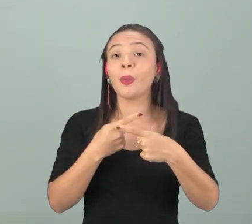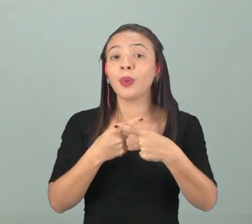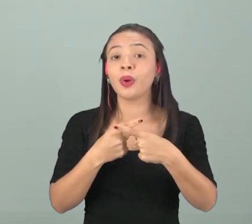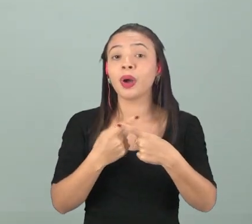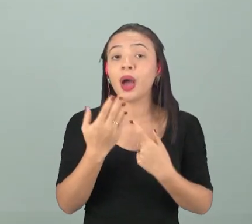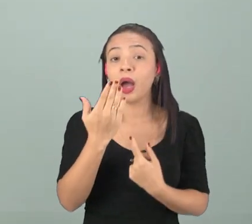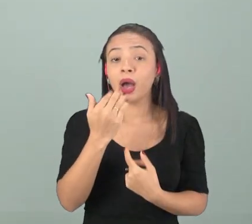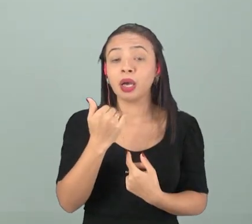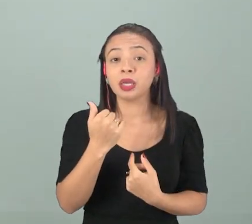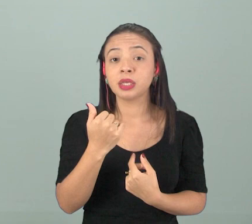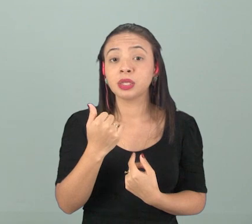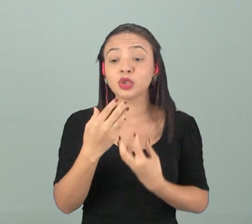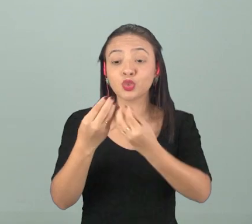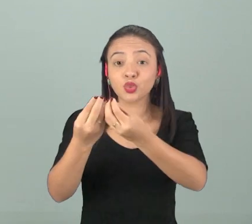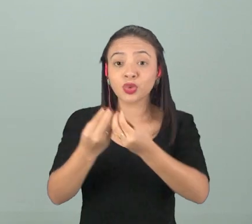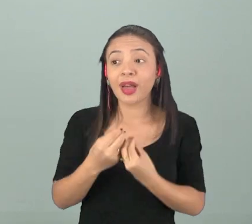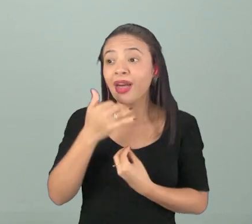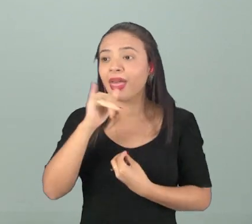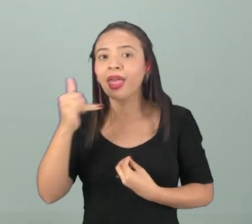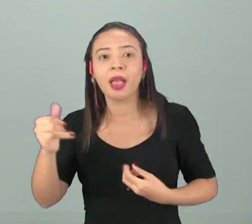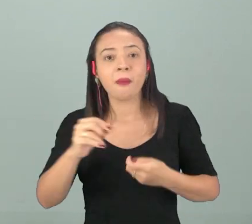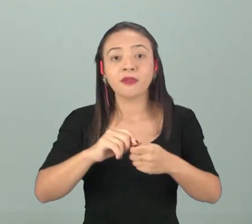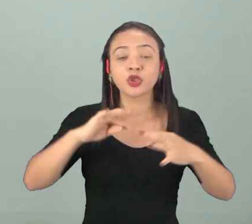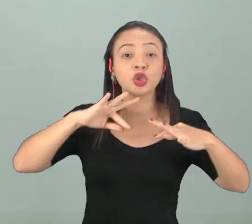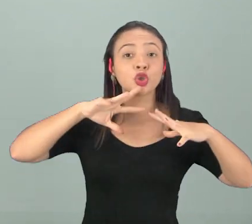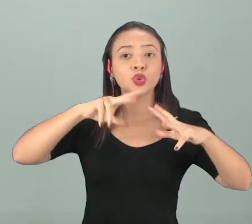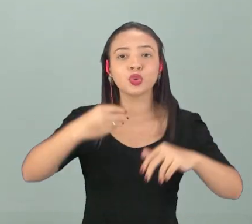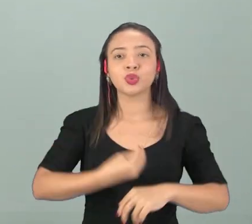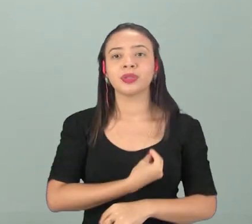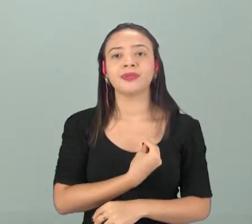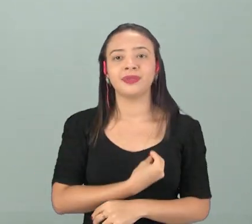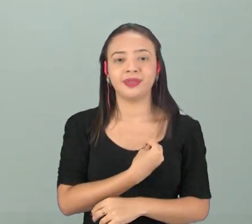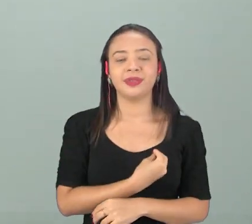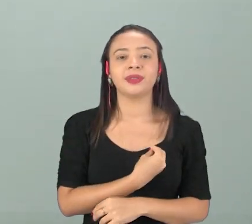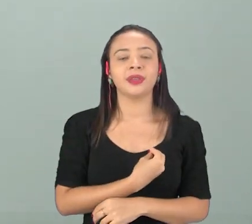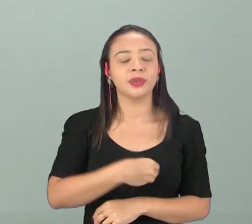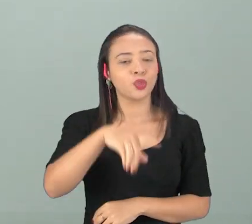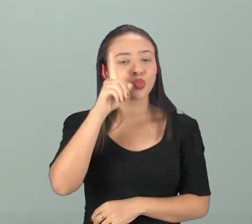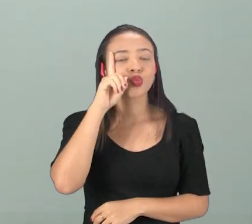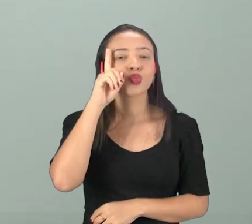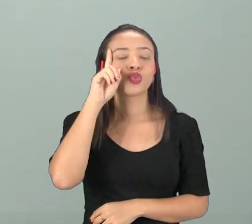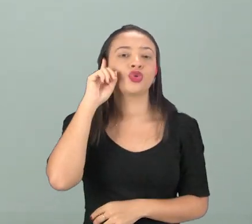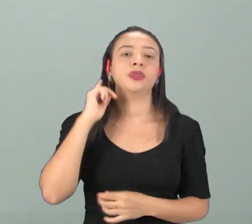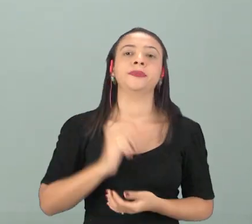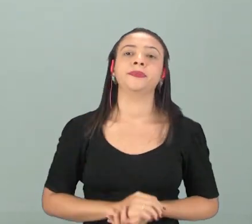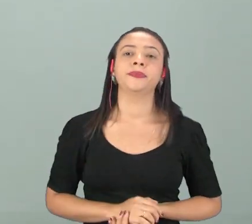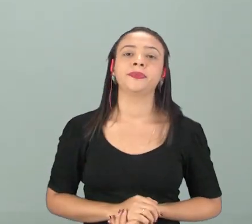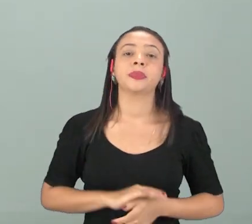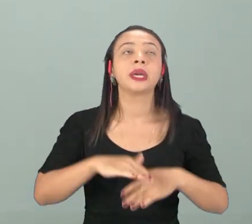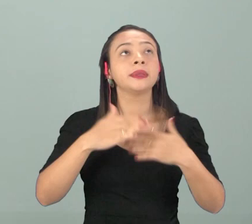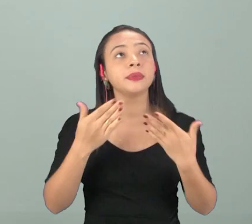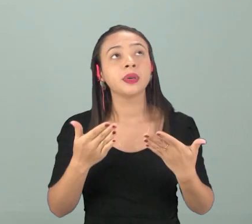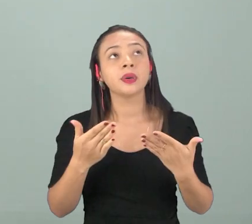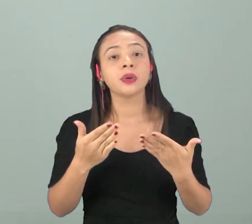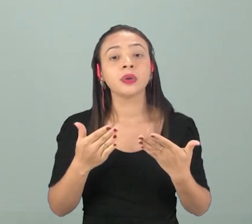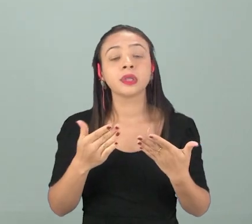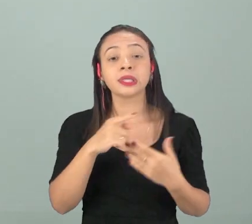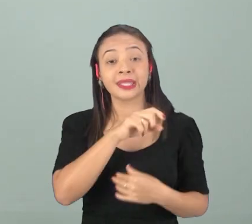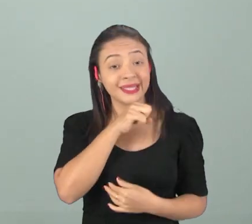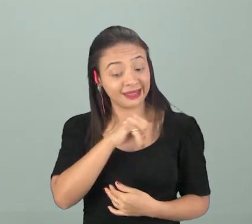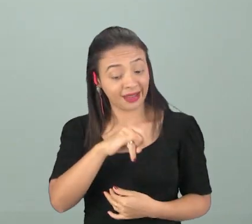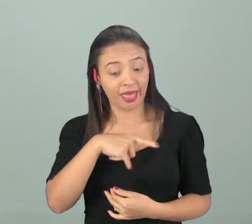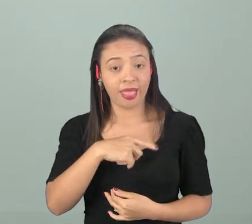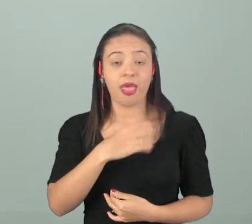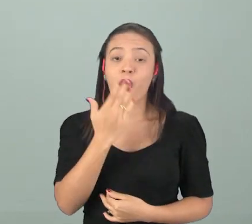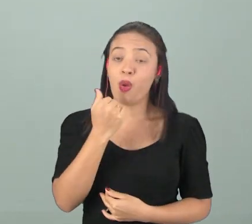são através dele que nós temos energia para executar todas as nossas tarefas diariamente. Então, a partir do momento que